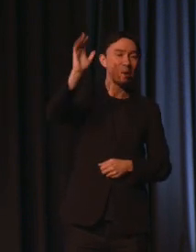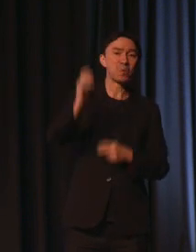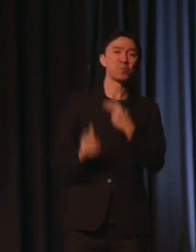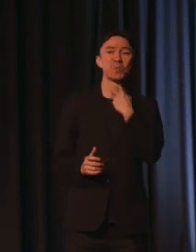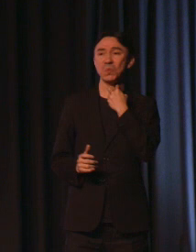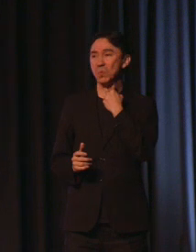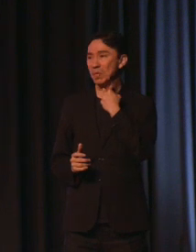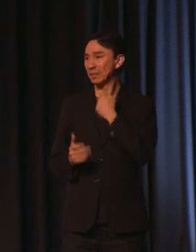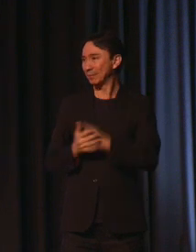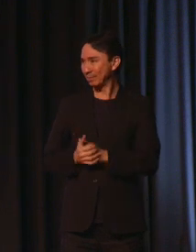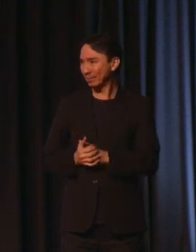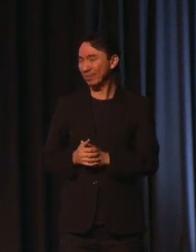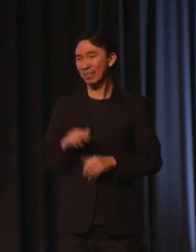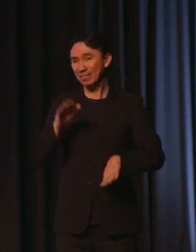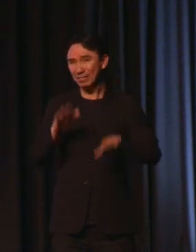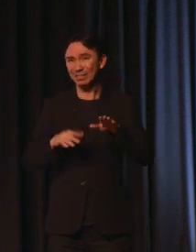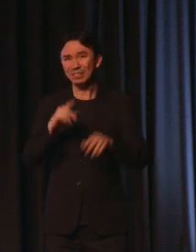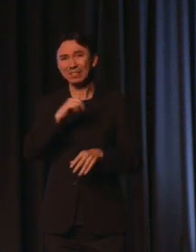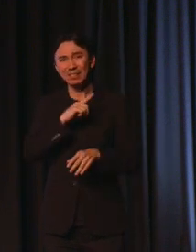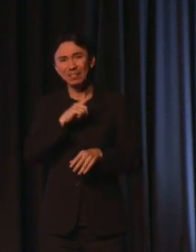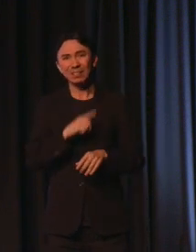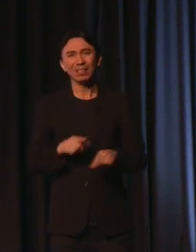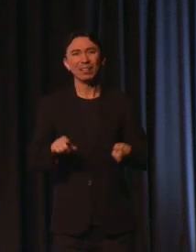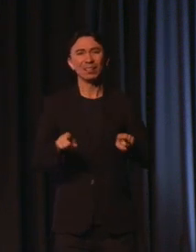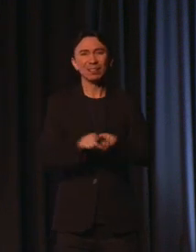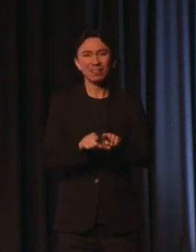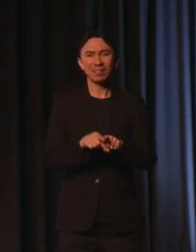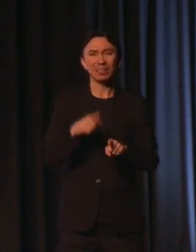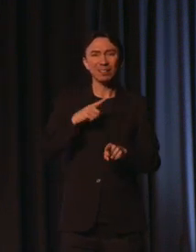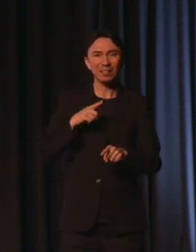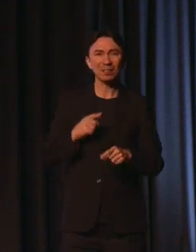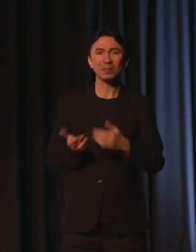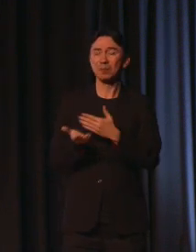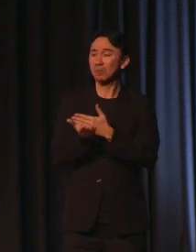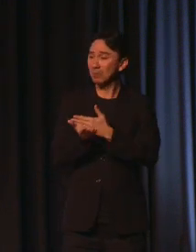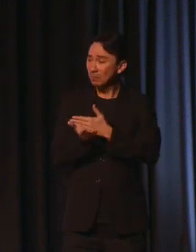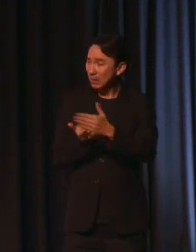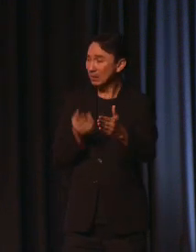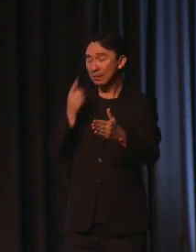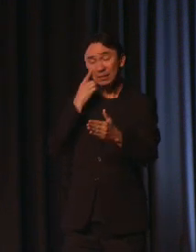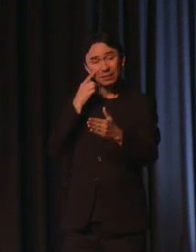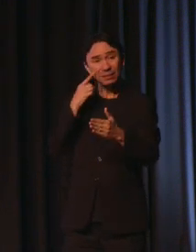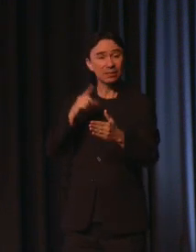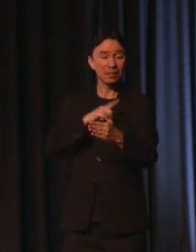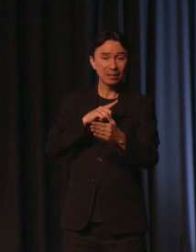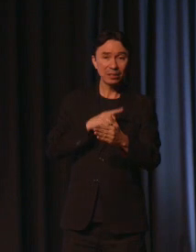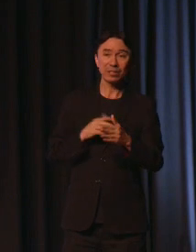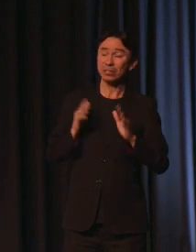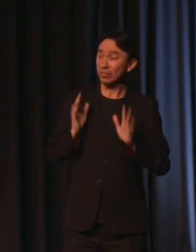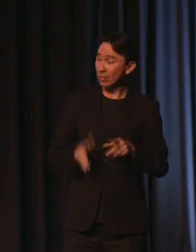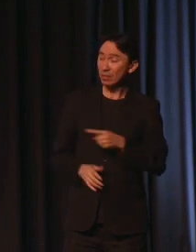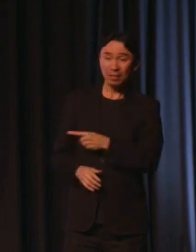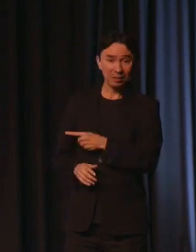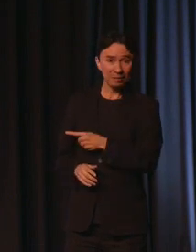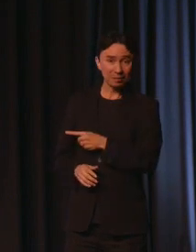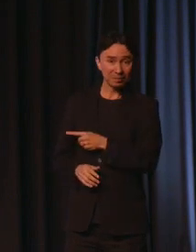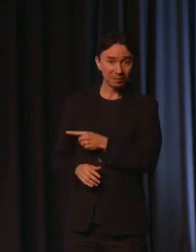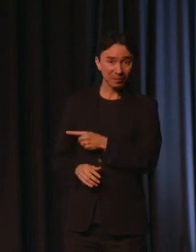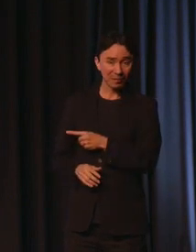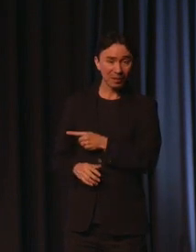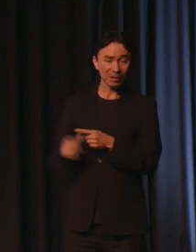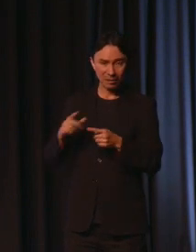Prazos alongados, muitas vezes a gente começa o processo com aquele prazo que o TCU recomenda